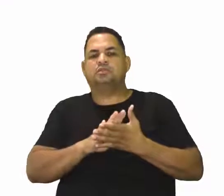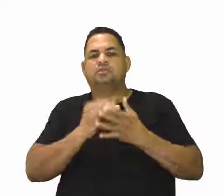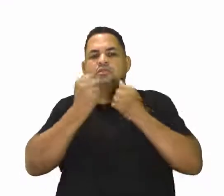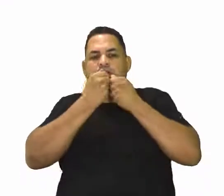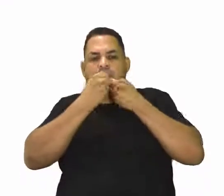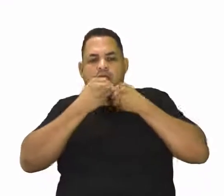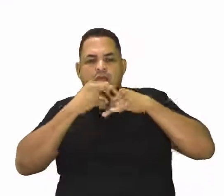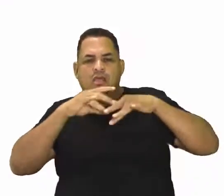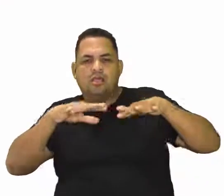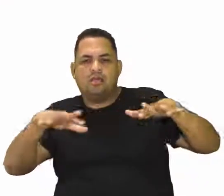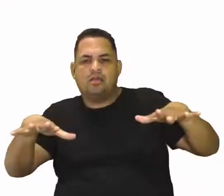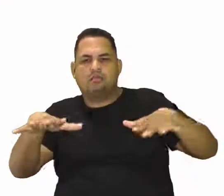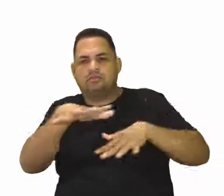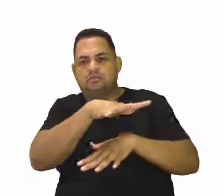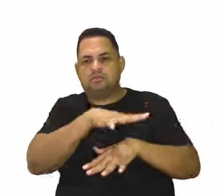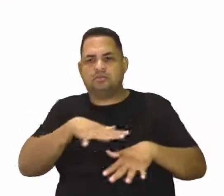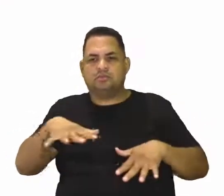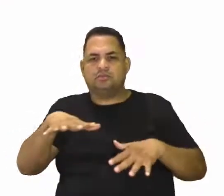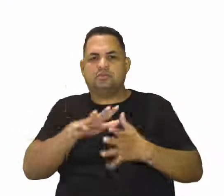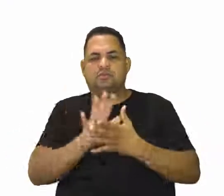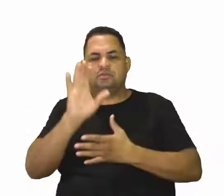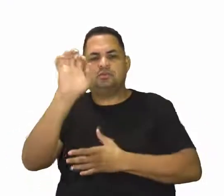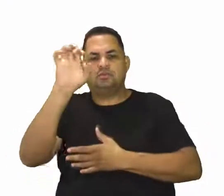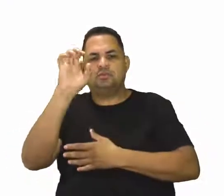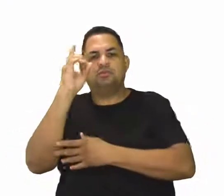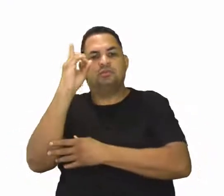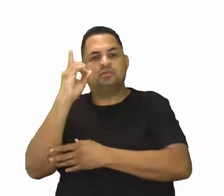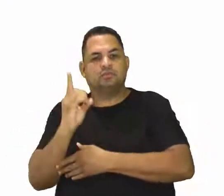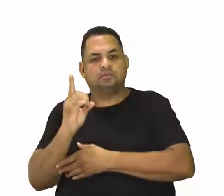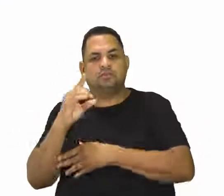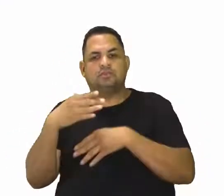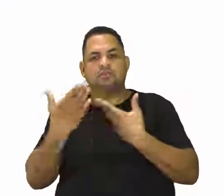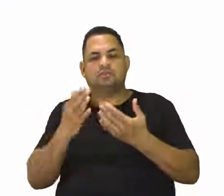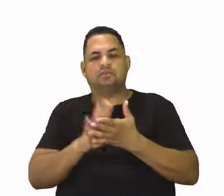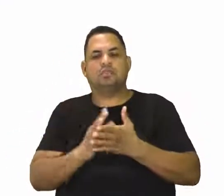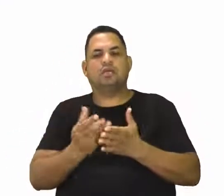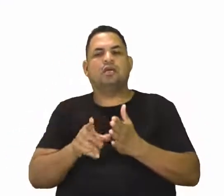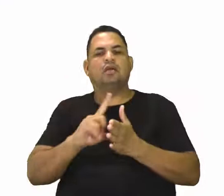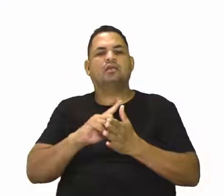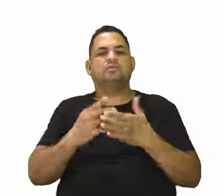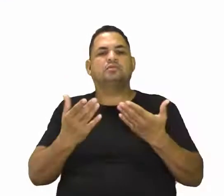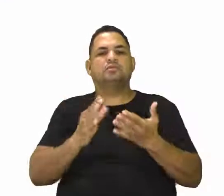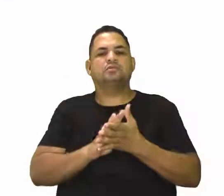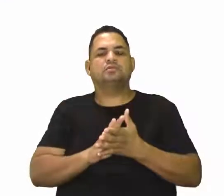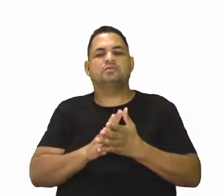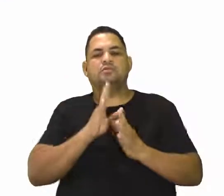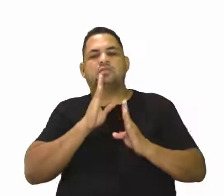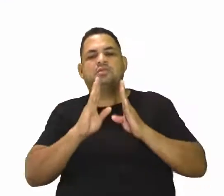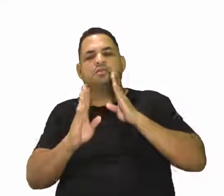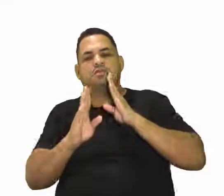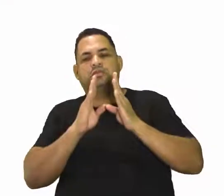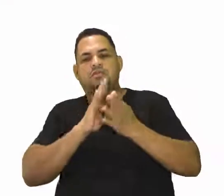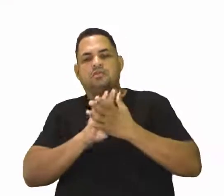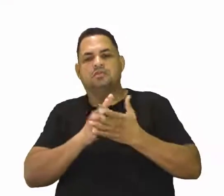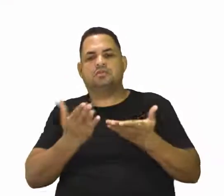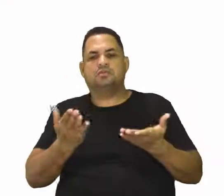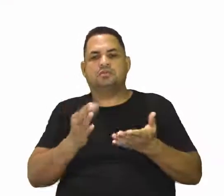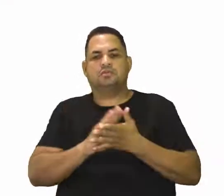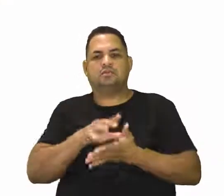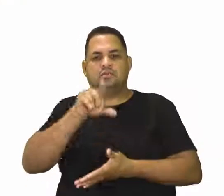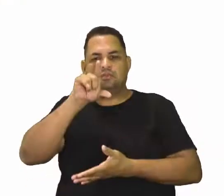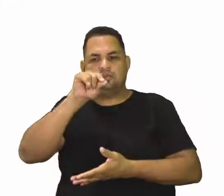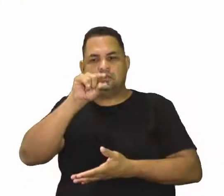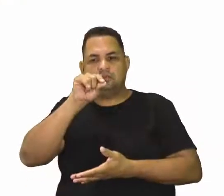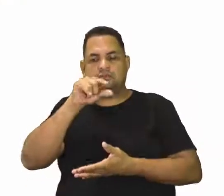direita brasileira desde antes de existir es como o Facebook a